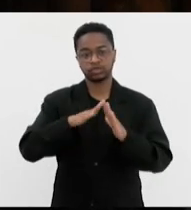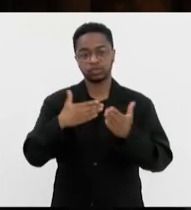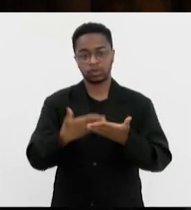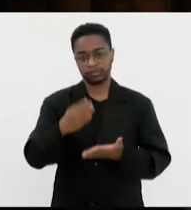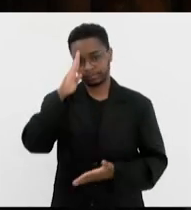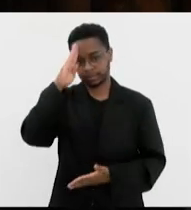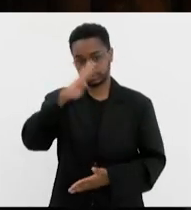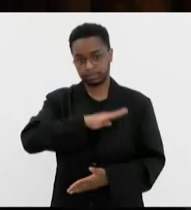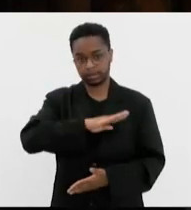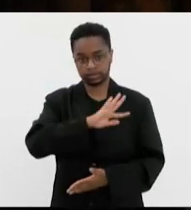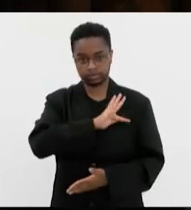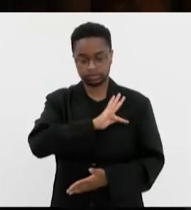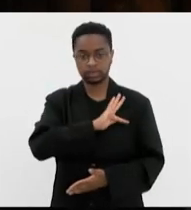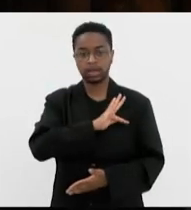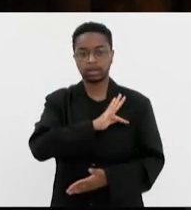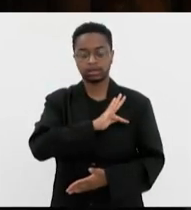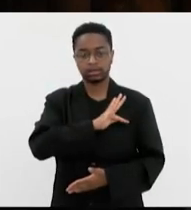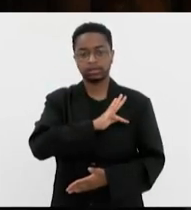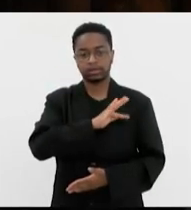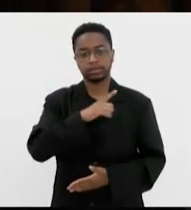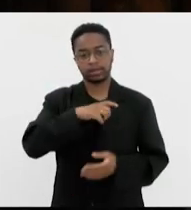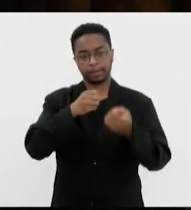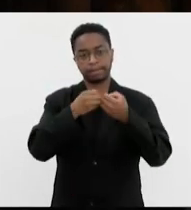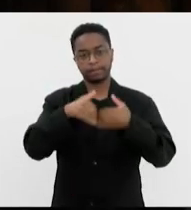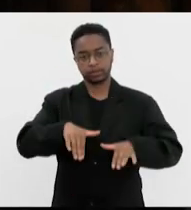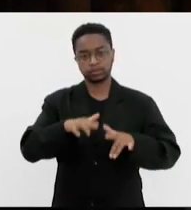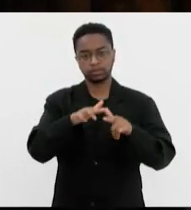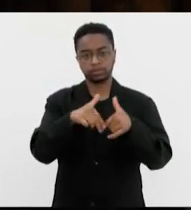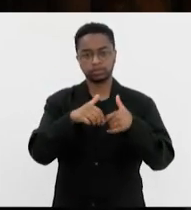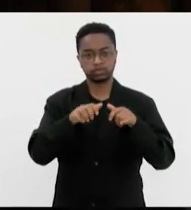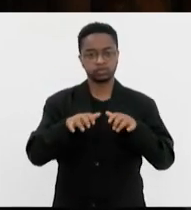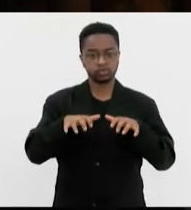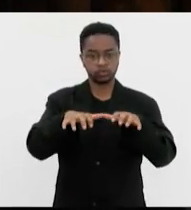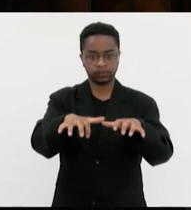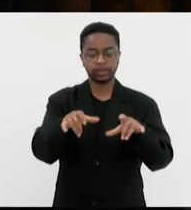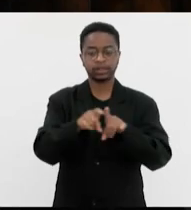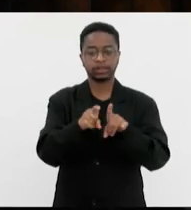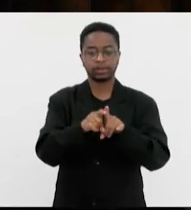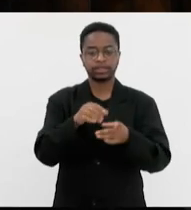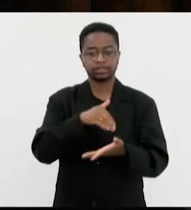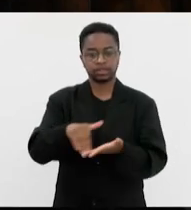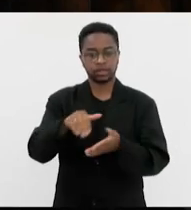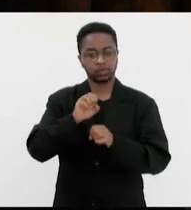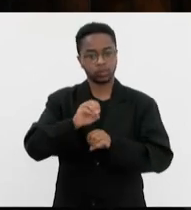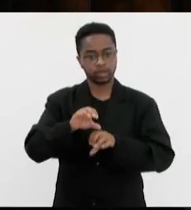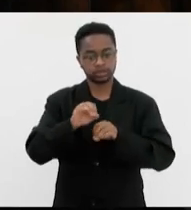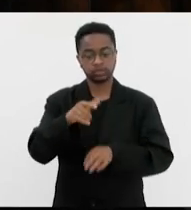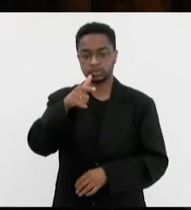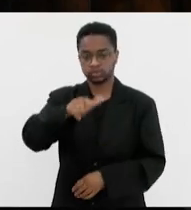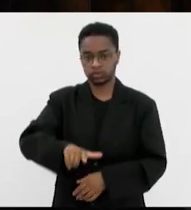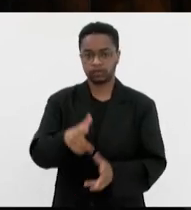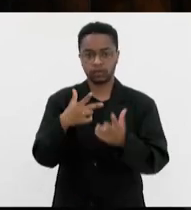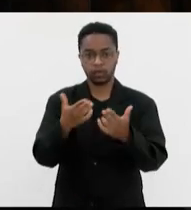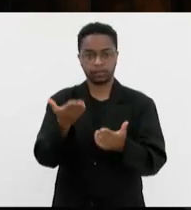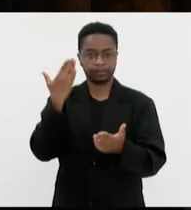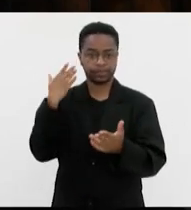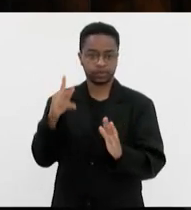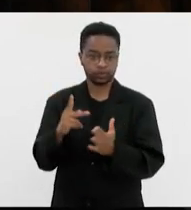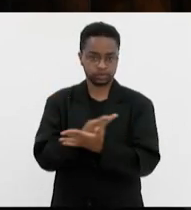Baixada Fluminense, foram fortemente impactadas pela chuva e a SEDUC tem novamente, como já aconteceu em outros